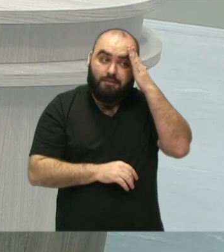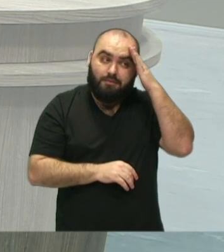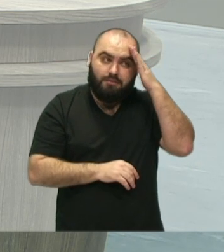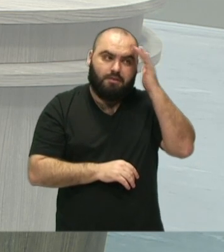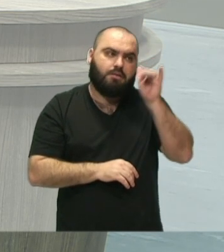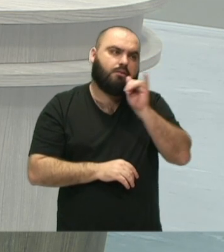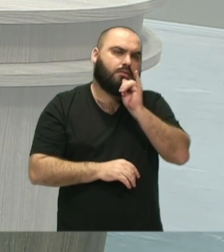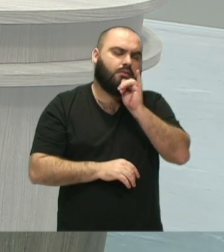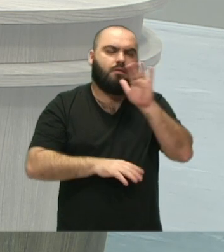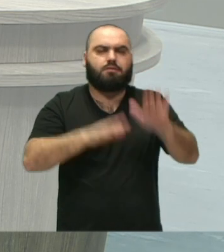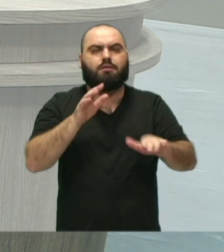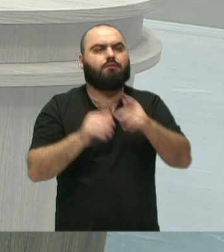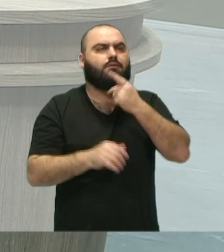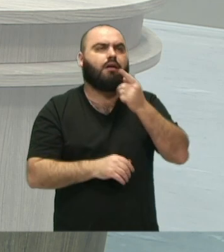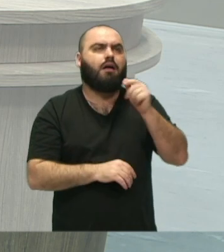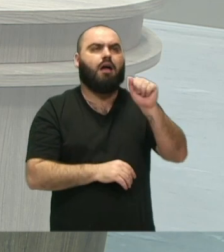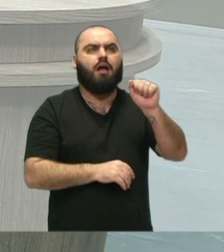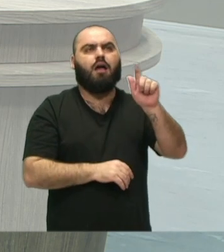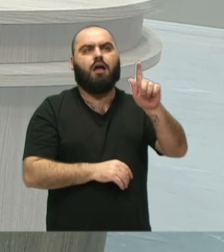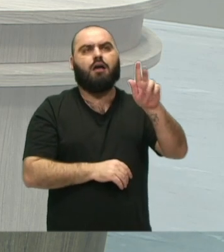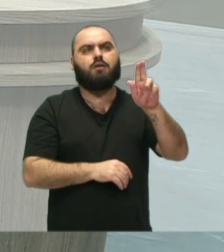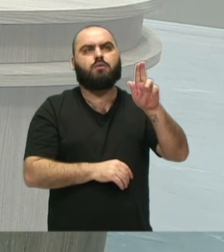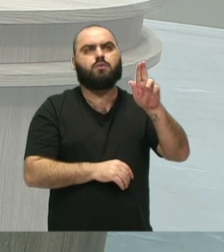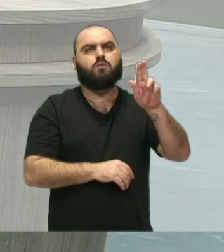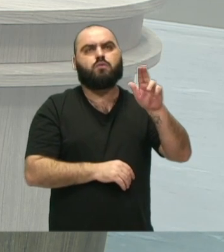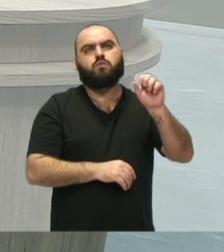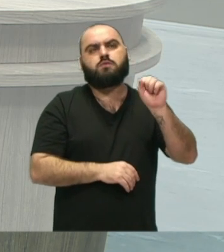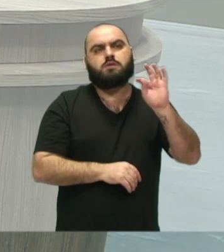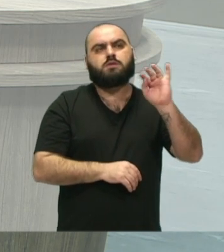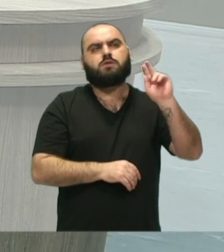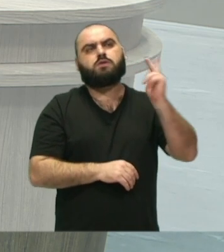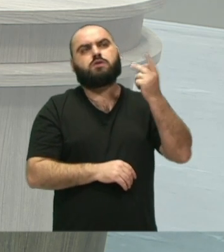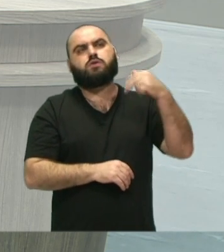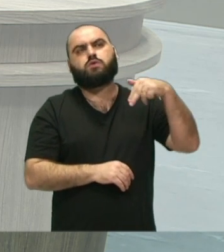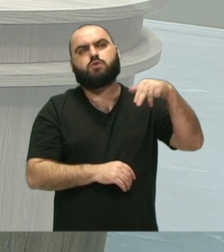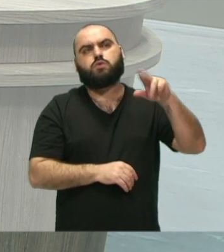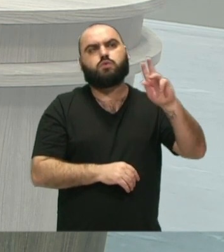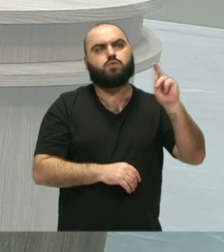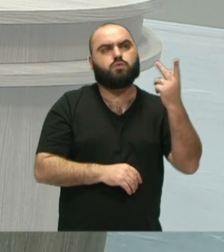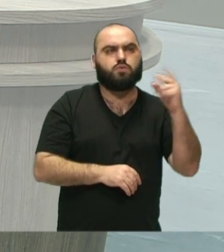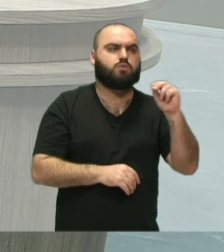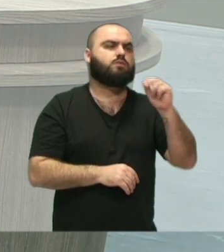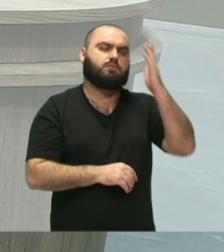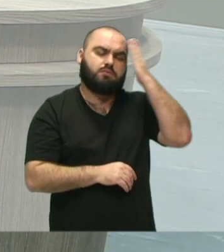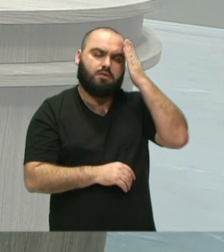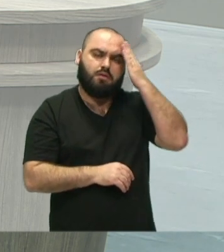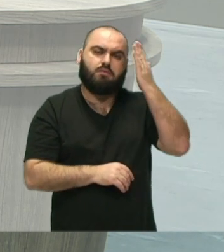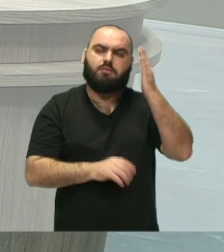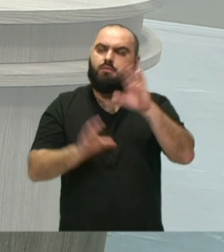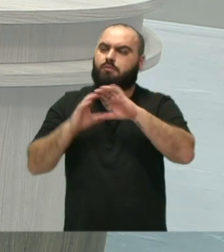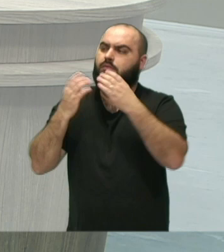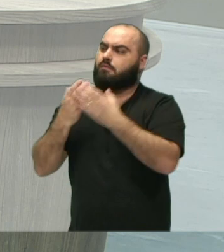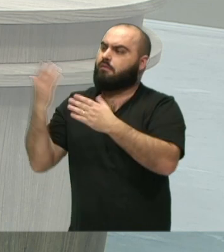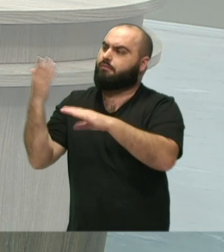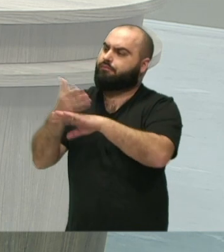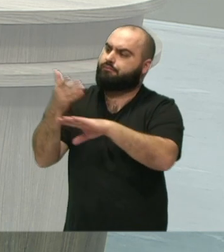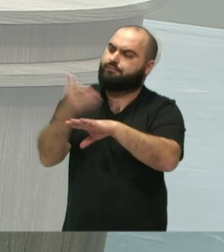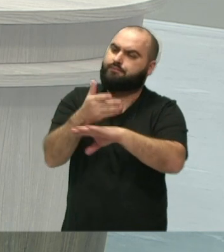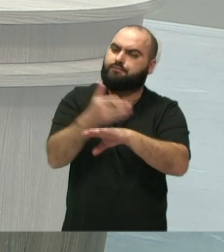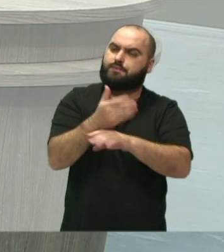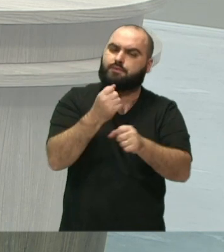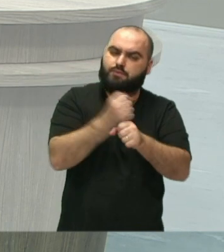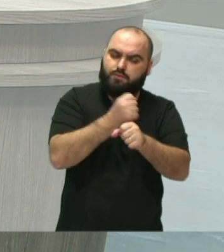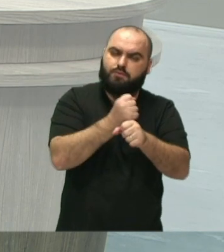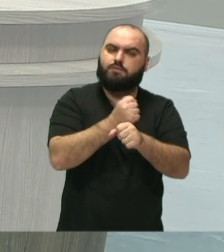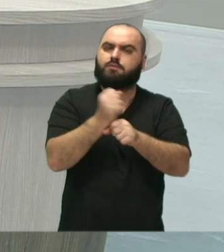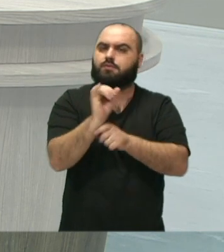fala de Agostinho Alves Ramos, se fala desse, daquele outro que construiu Itajaí, das comunidades que vieram, mas todo